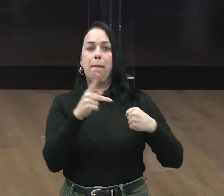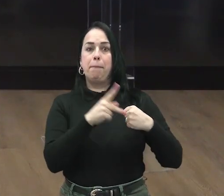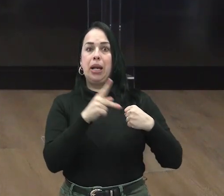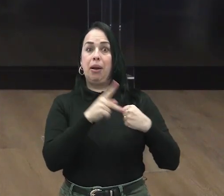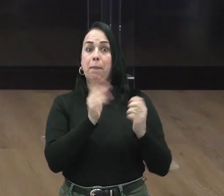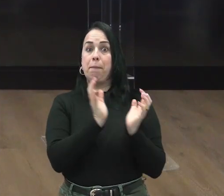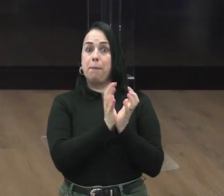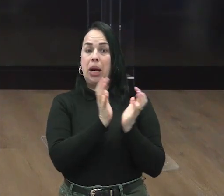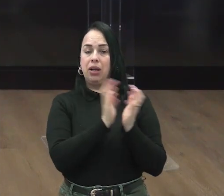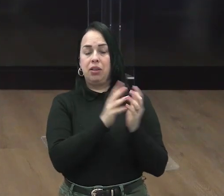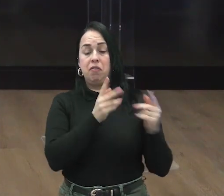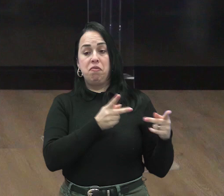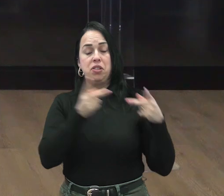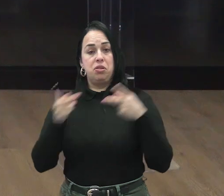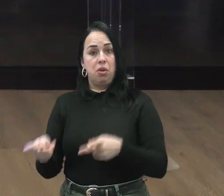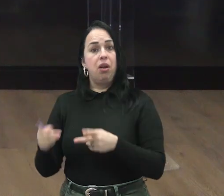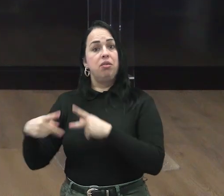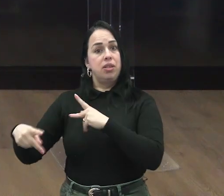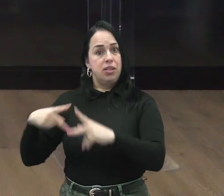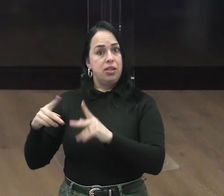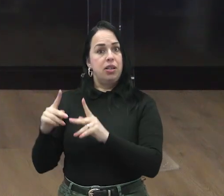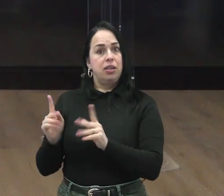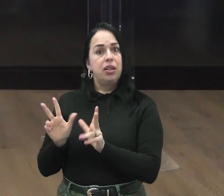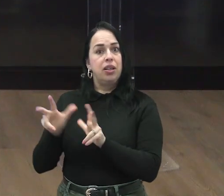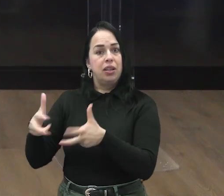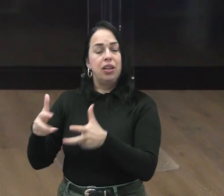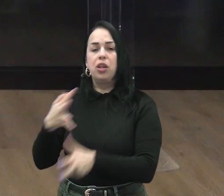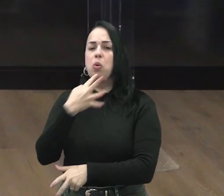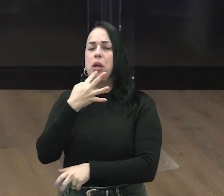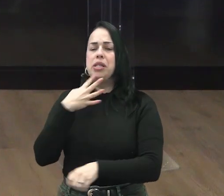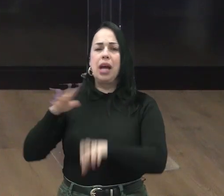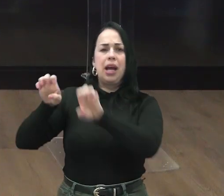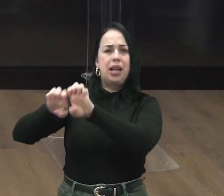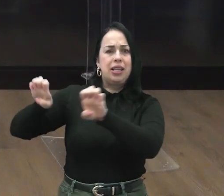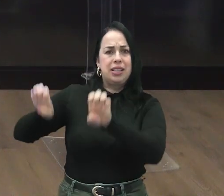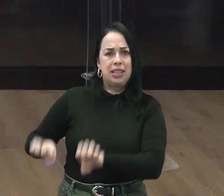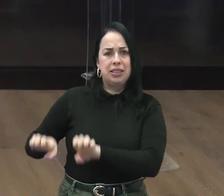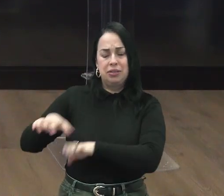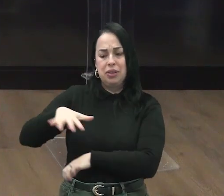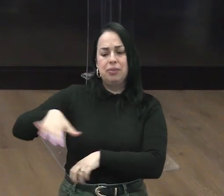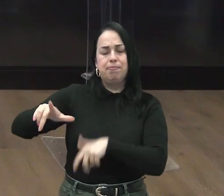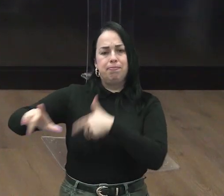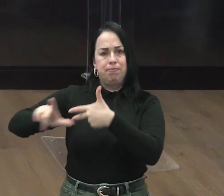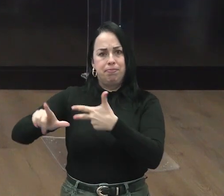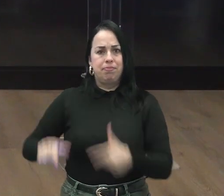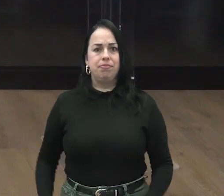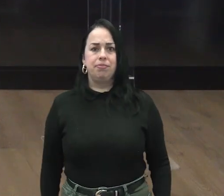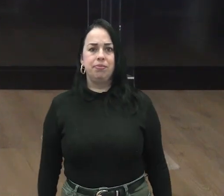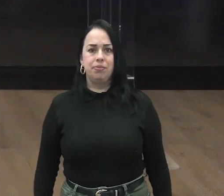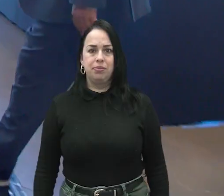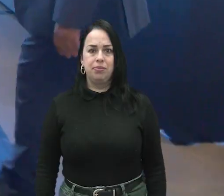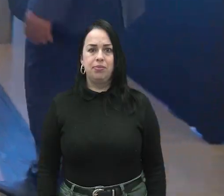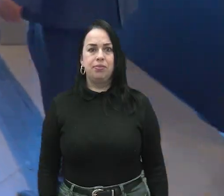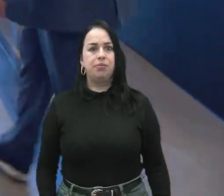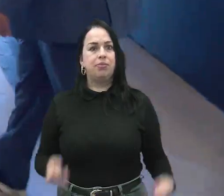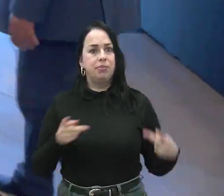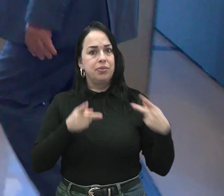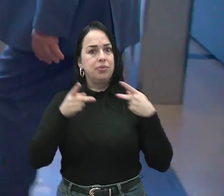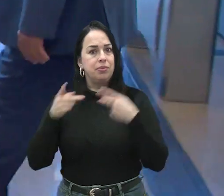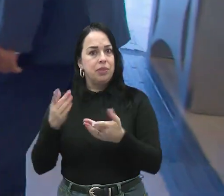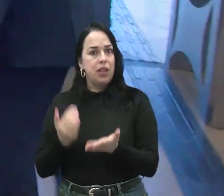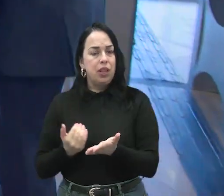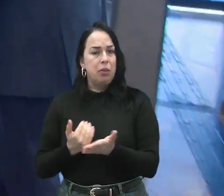de Pernambuco, estiveram aqui em São José para conhecer a estrutura do Legislativo da cidade. A